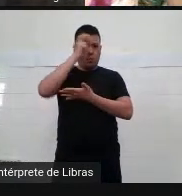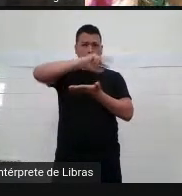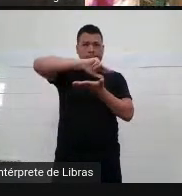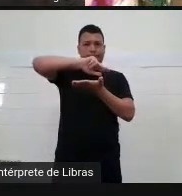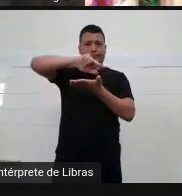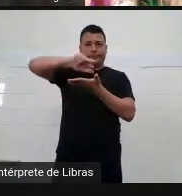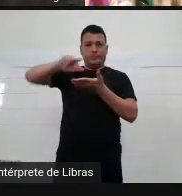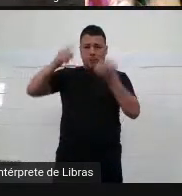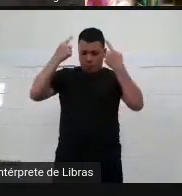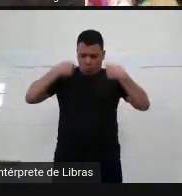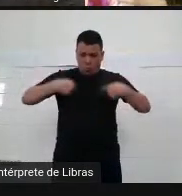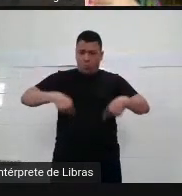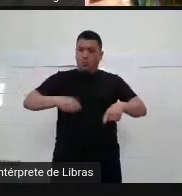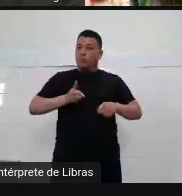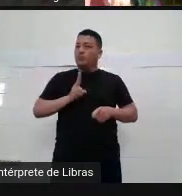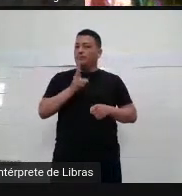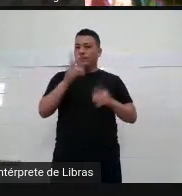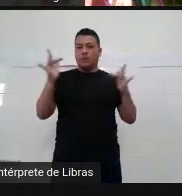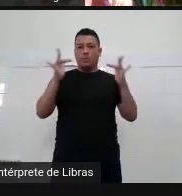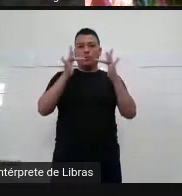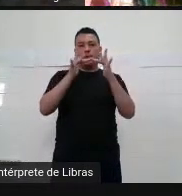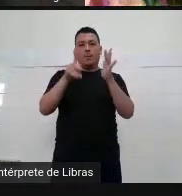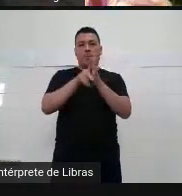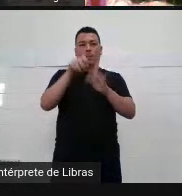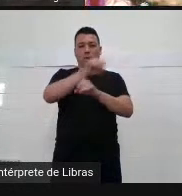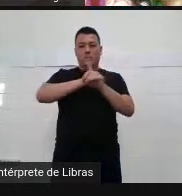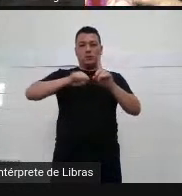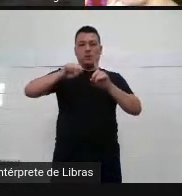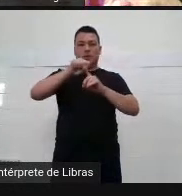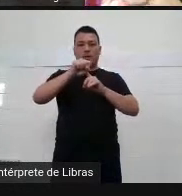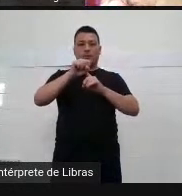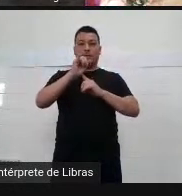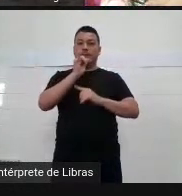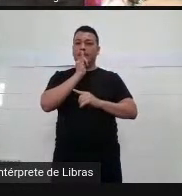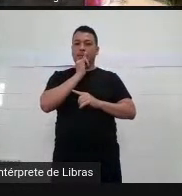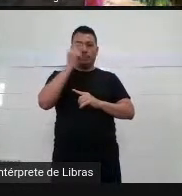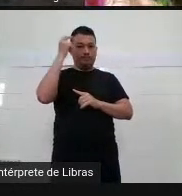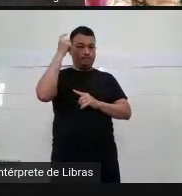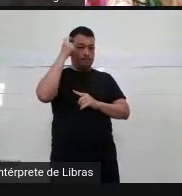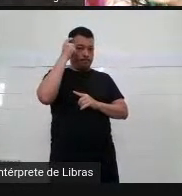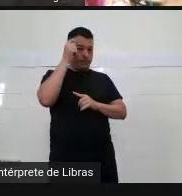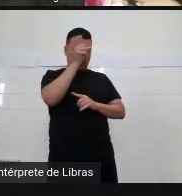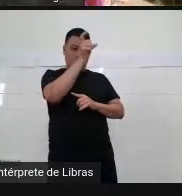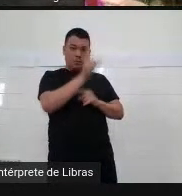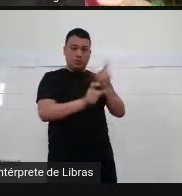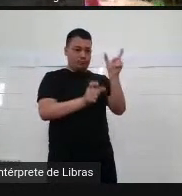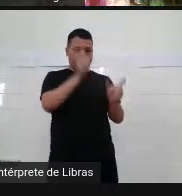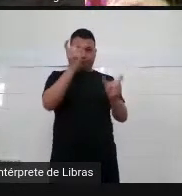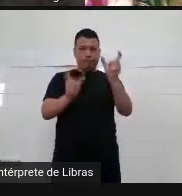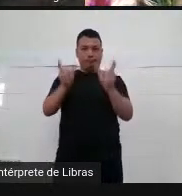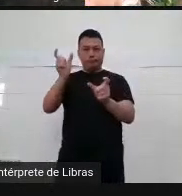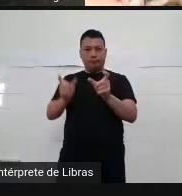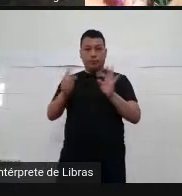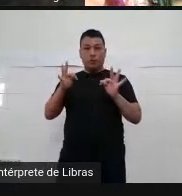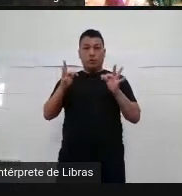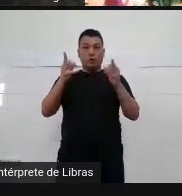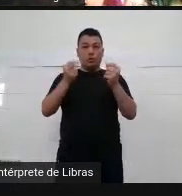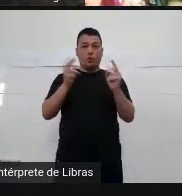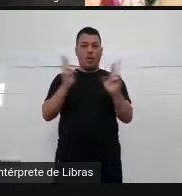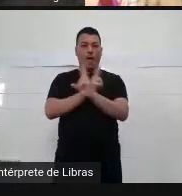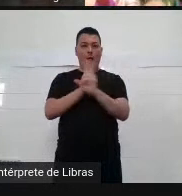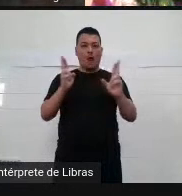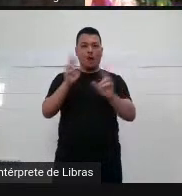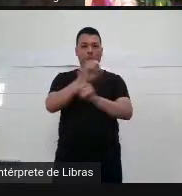corpo vai estar sempre ligado à dimensão social. Se a gente pensar que todas as práticas sociais, de